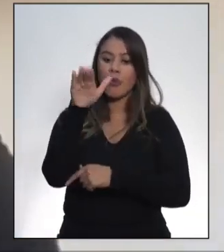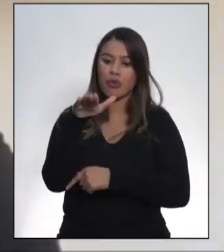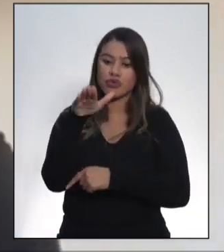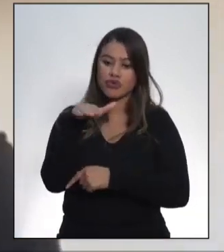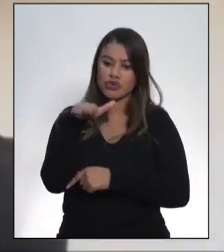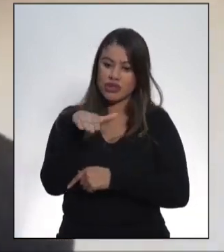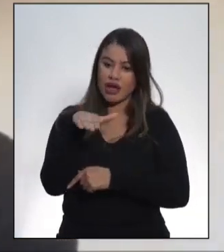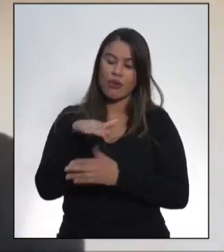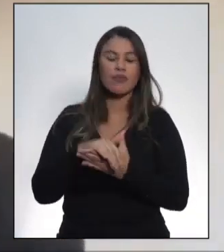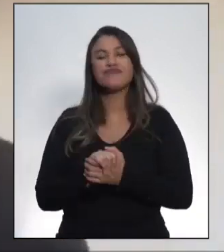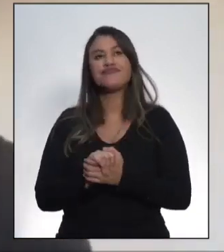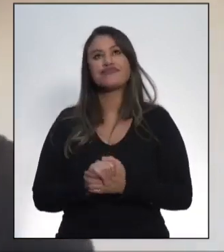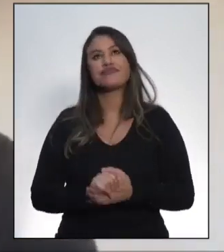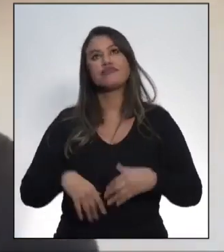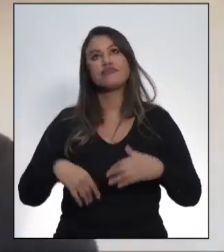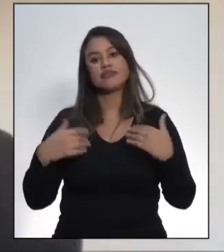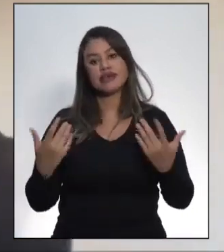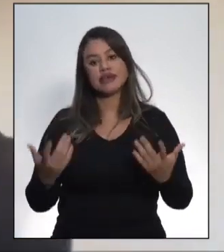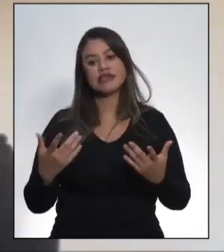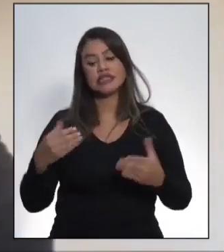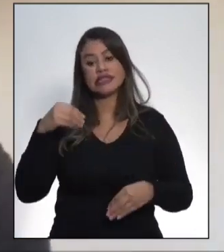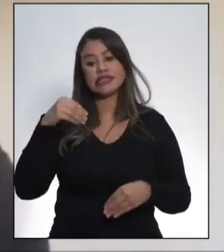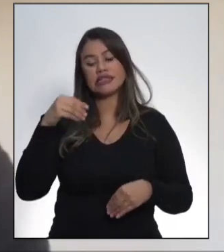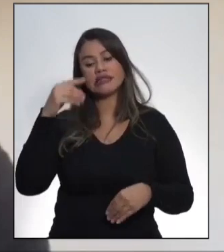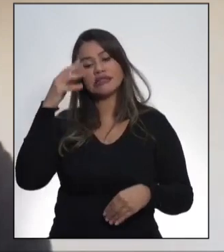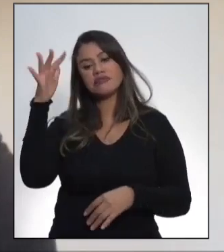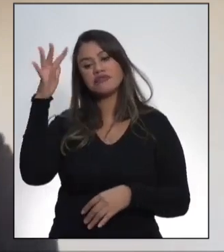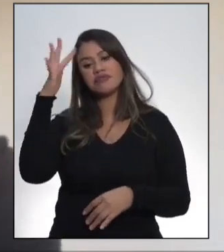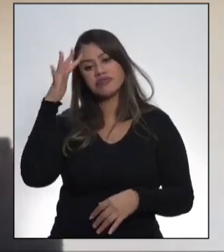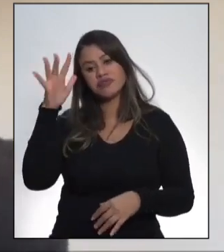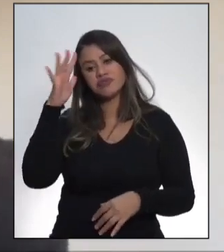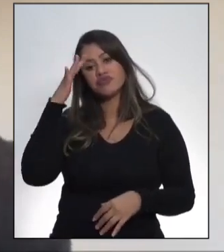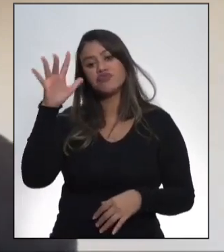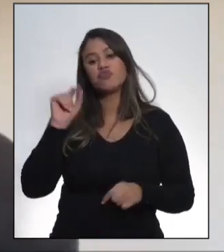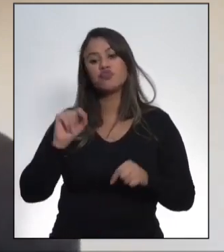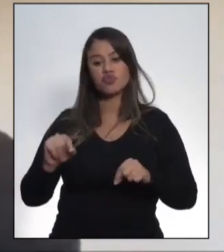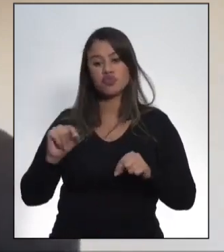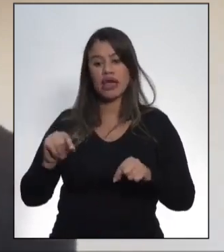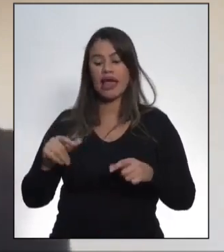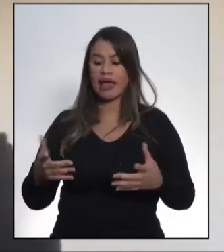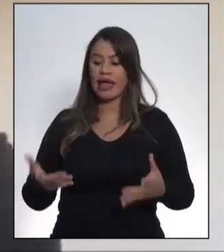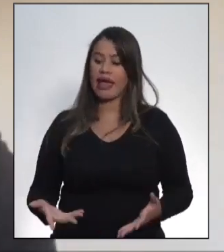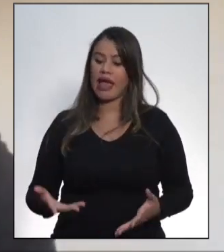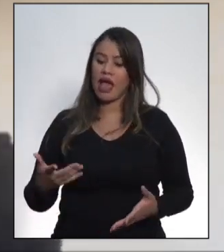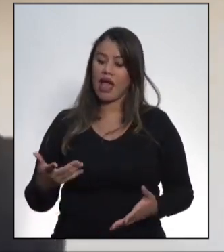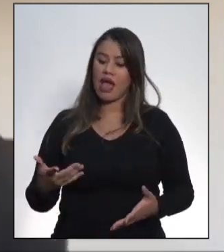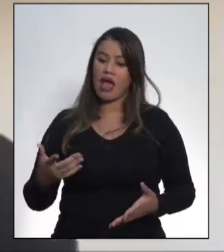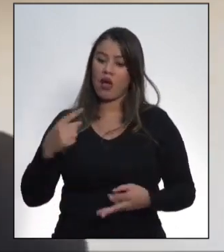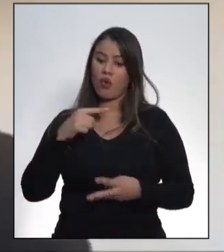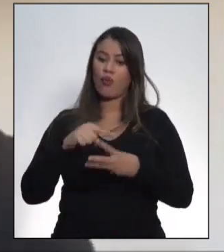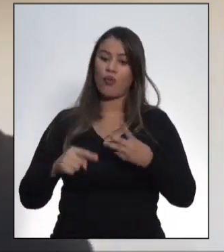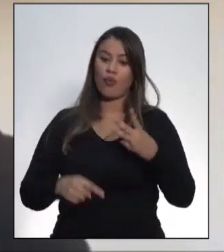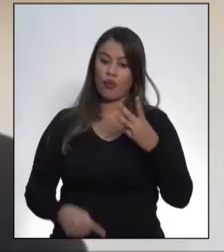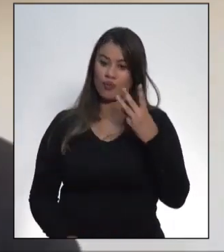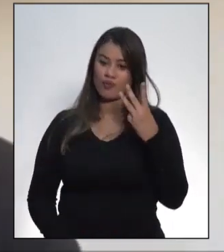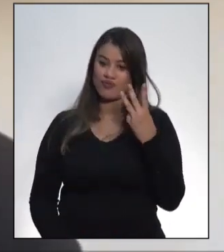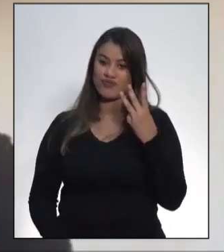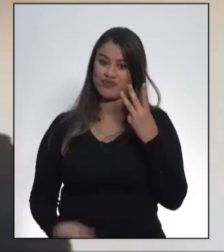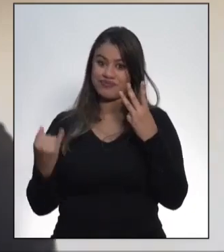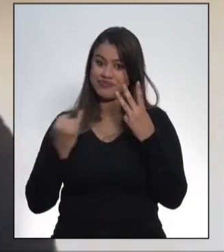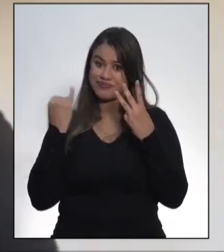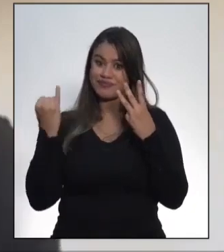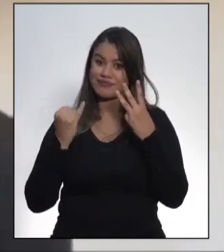dessas atividades promocionais, a gente fundamentalmente pode resumir o nosso trabalho em 3. Primeira